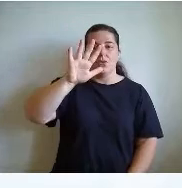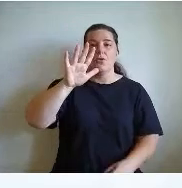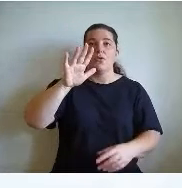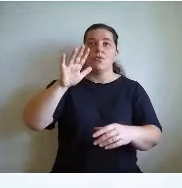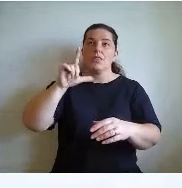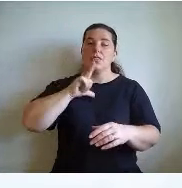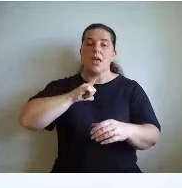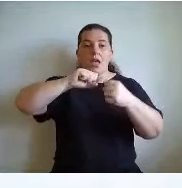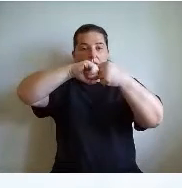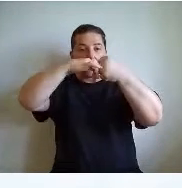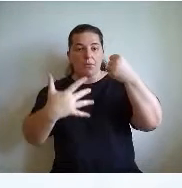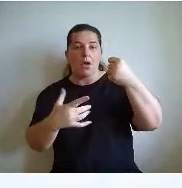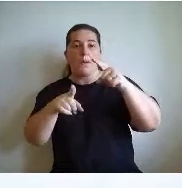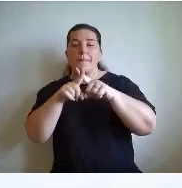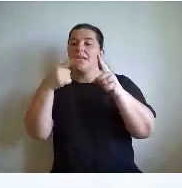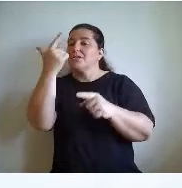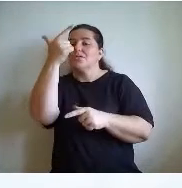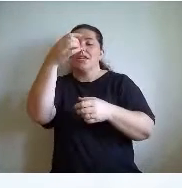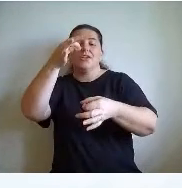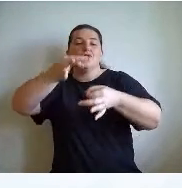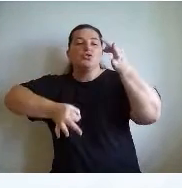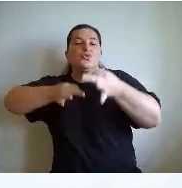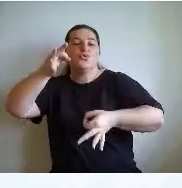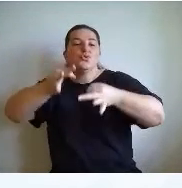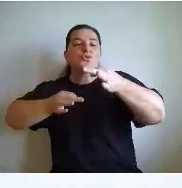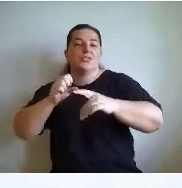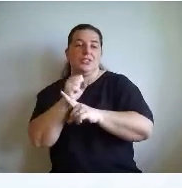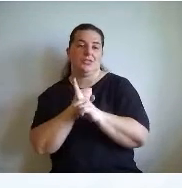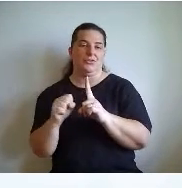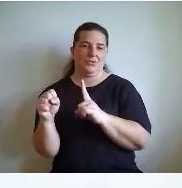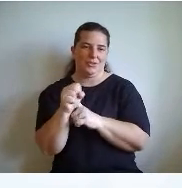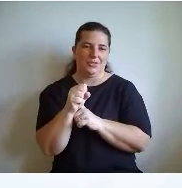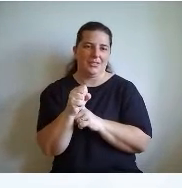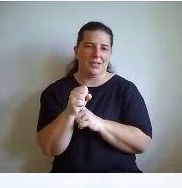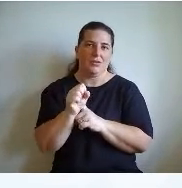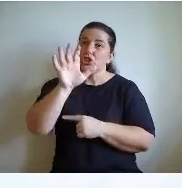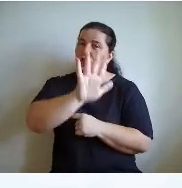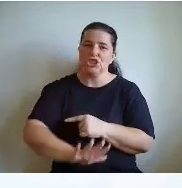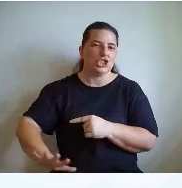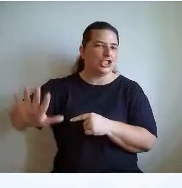justiça social ampla, né? Então,